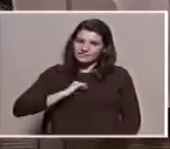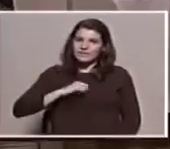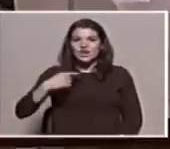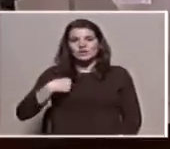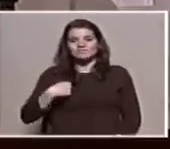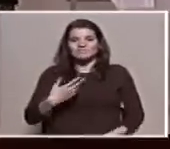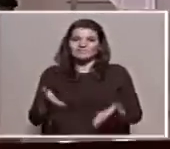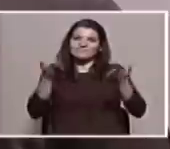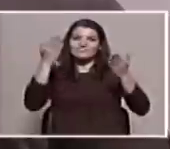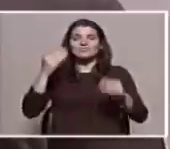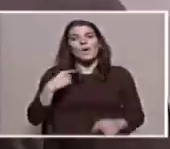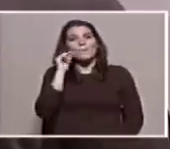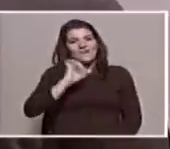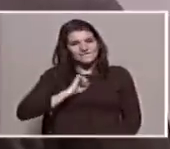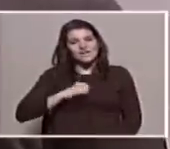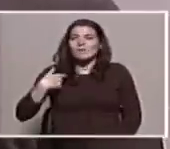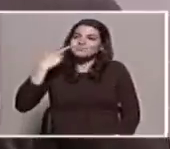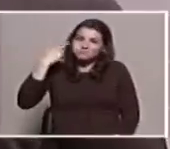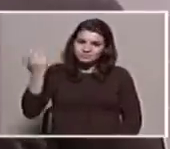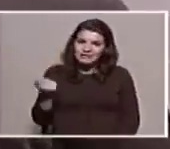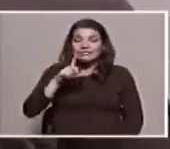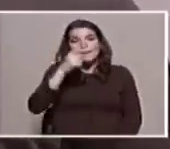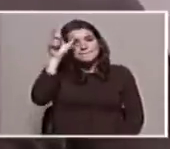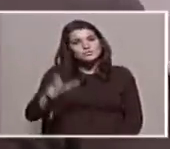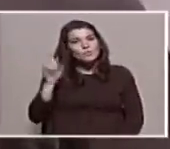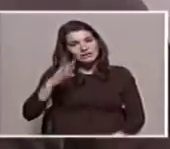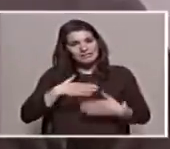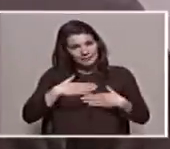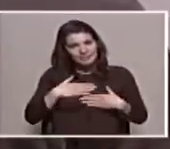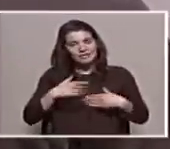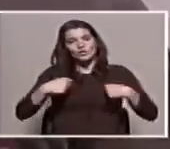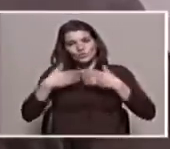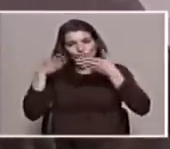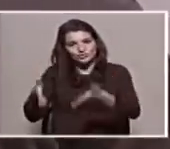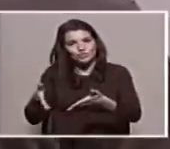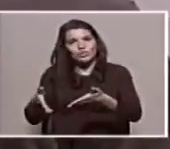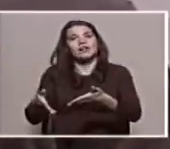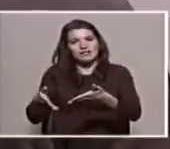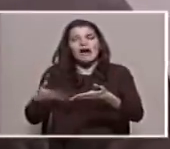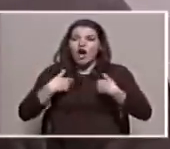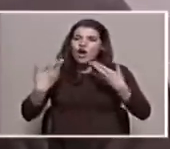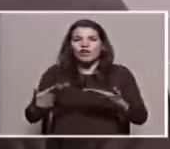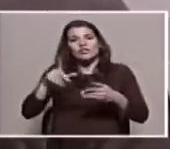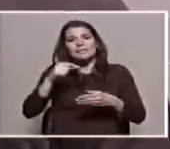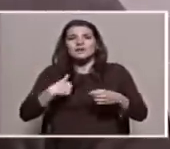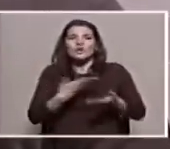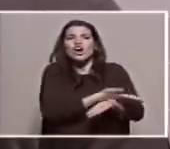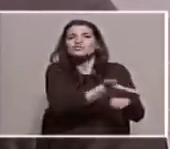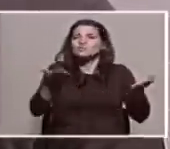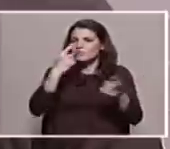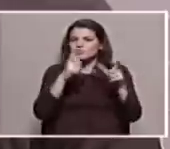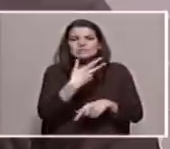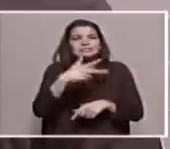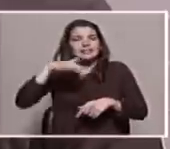pai e mas ao mesmo tempo eu homenagear uma pessoa que para mim foi tão importante na minha vida estou a ajudar centenas de pessoas que são